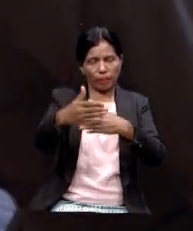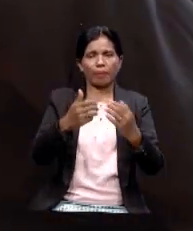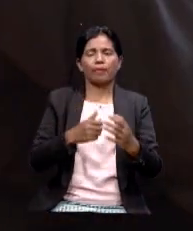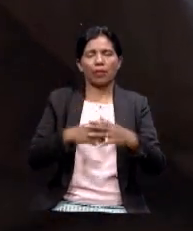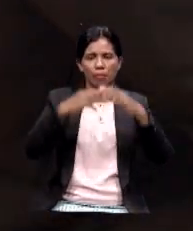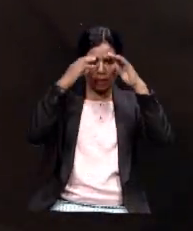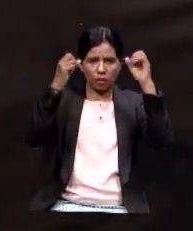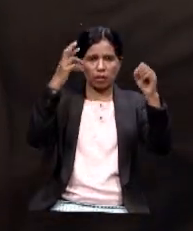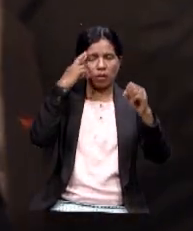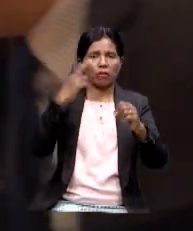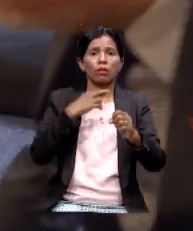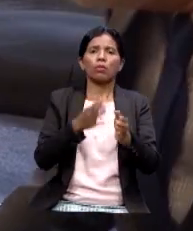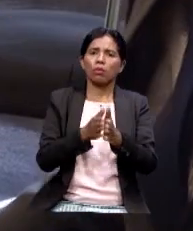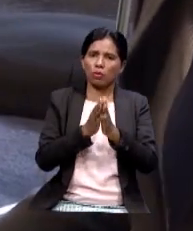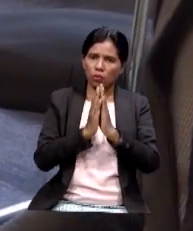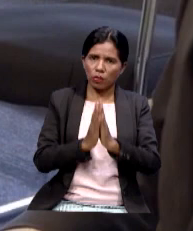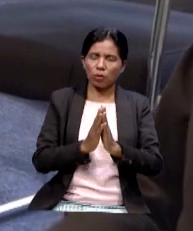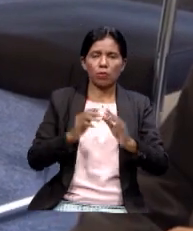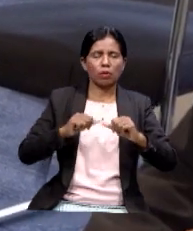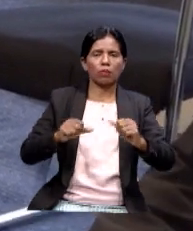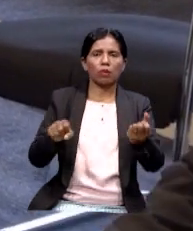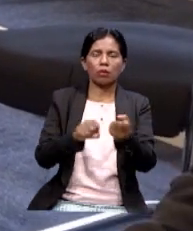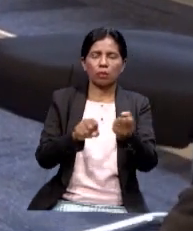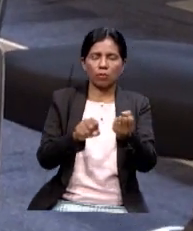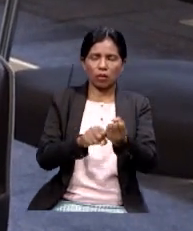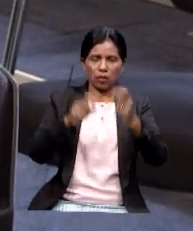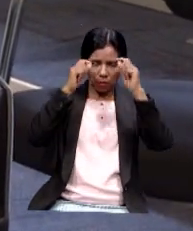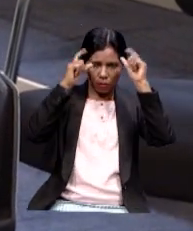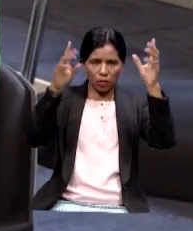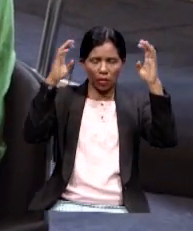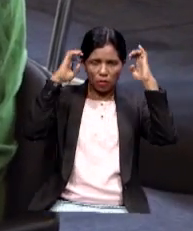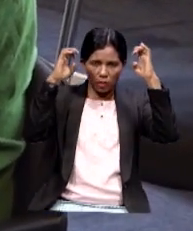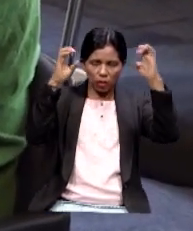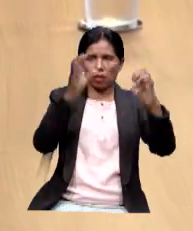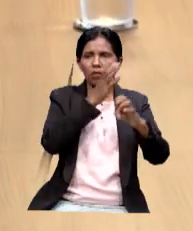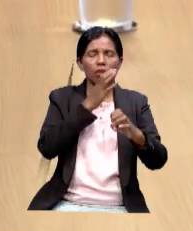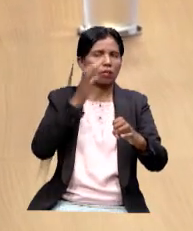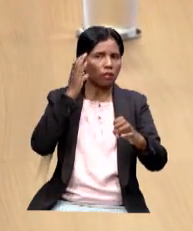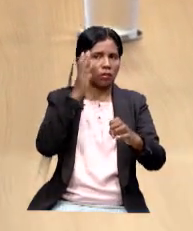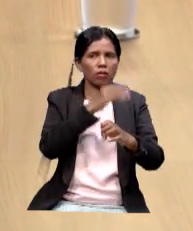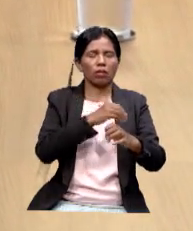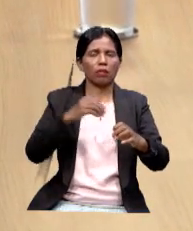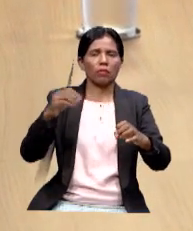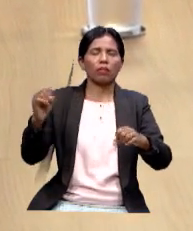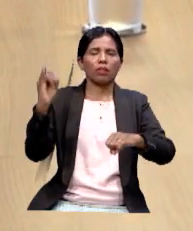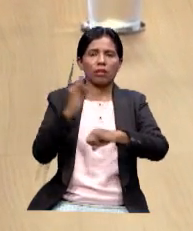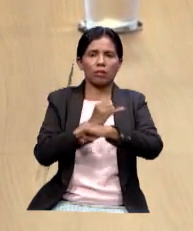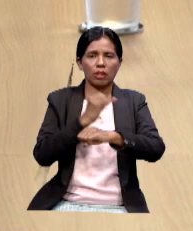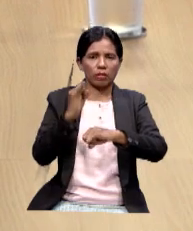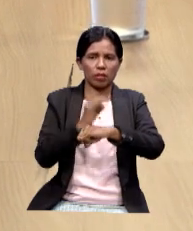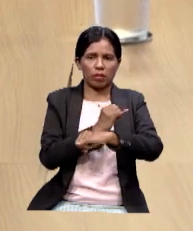Horta, Russo Brasil, continua apoio Timor-Leste e a área educação, agricultura, no indústria farmacêutica.